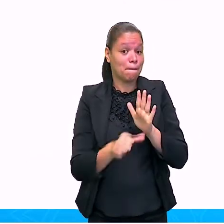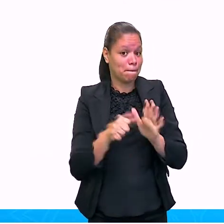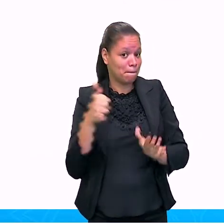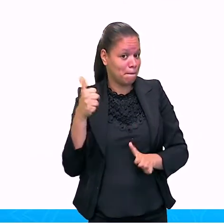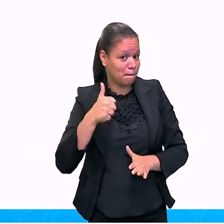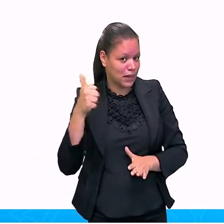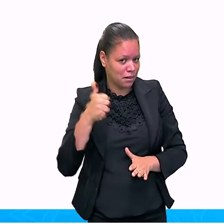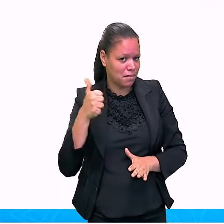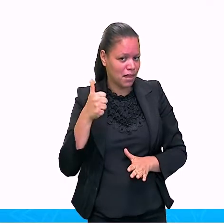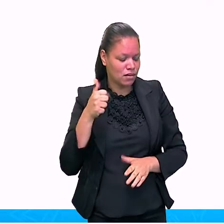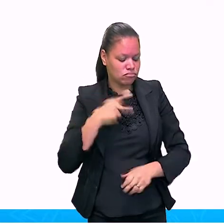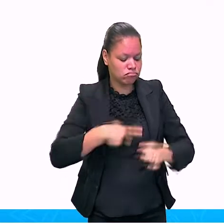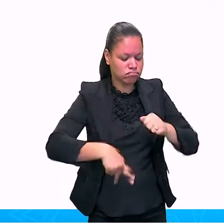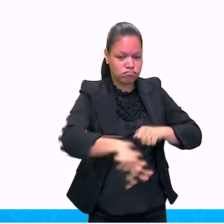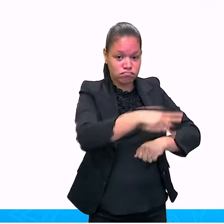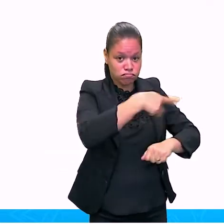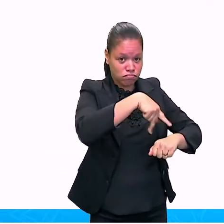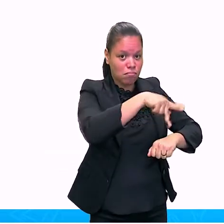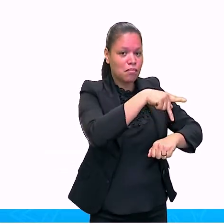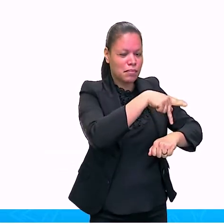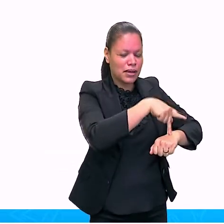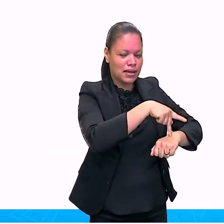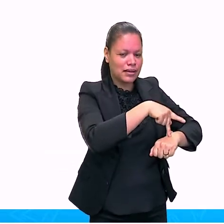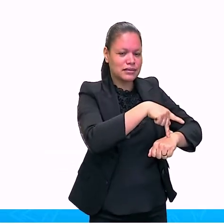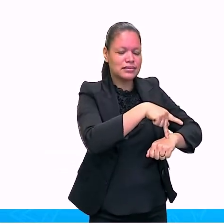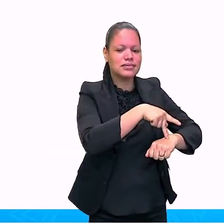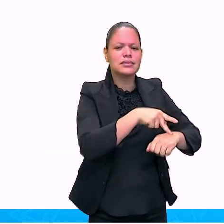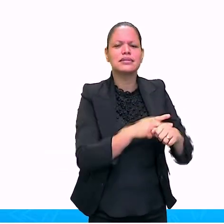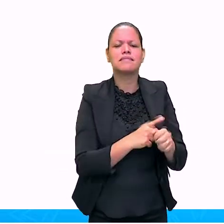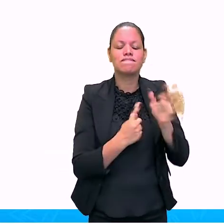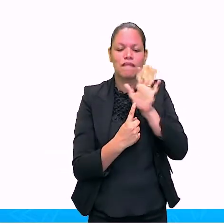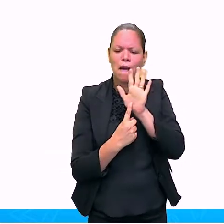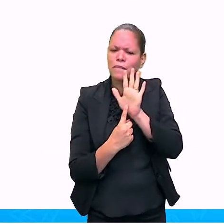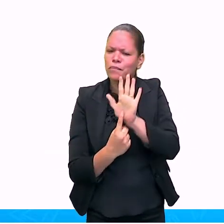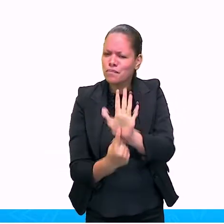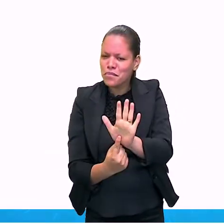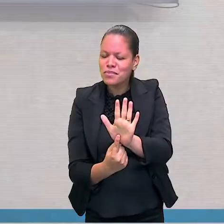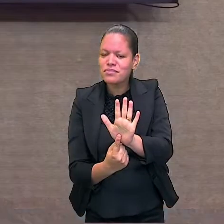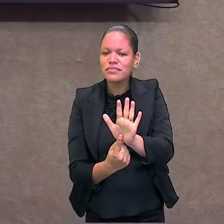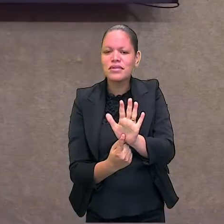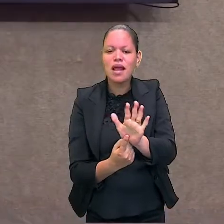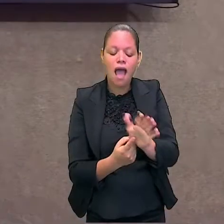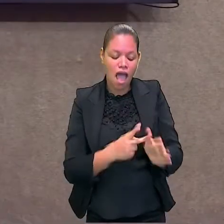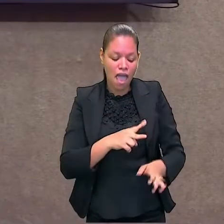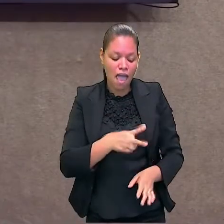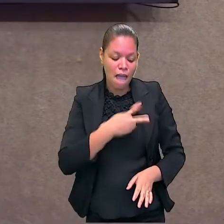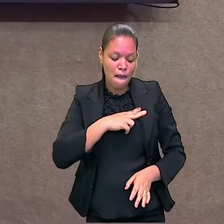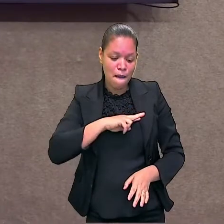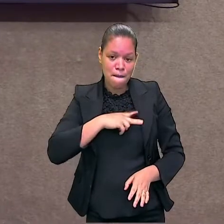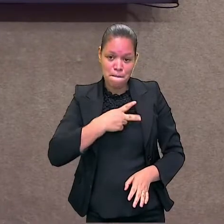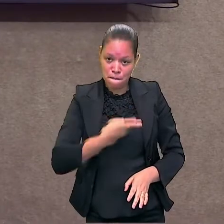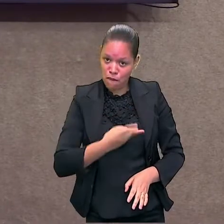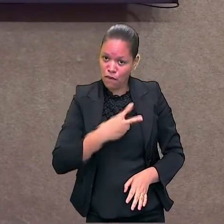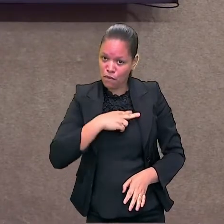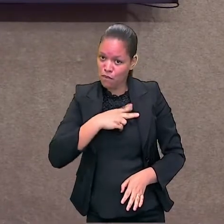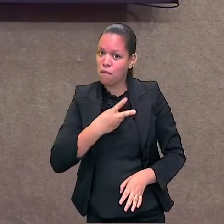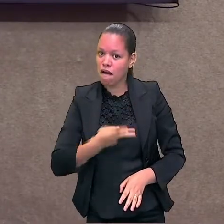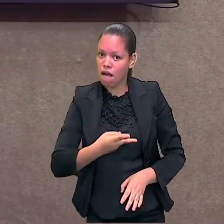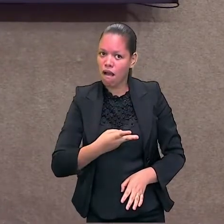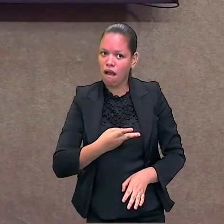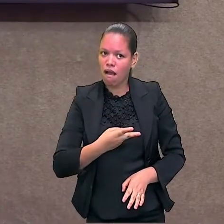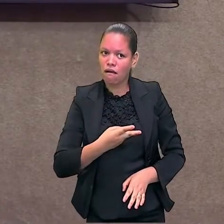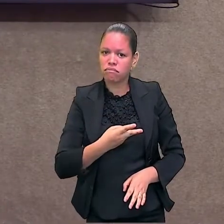trabalhar é Portugal. Por iniciar esse processo de imigração descoberta, Portugal vem nas